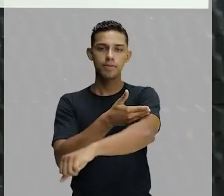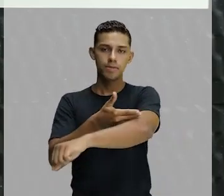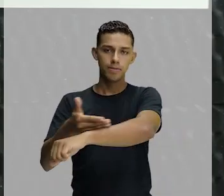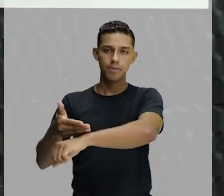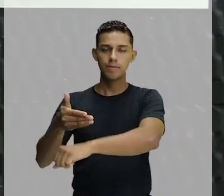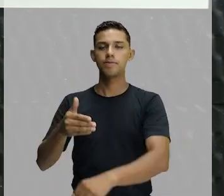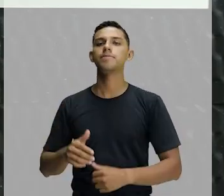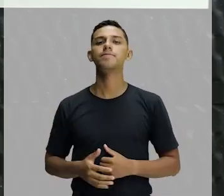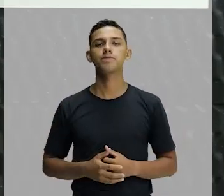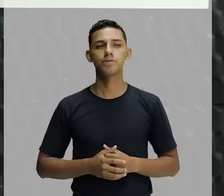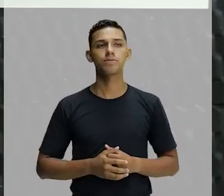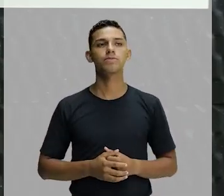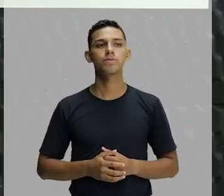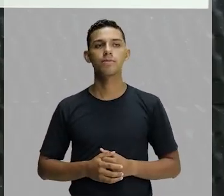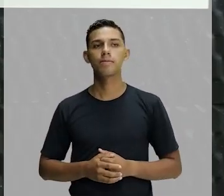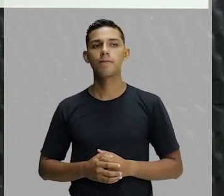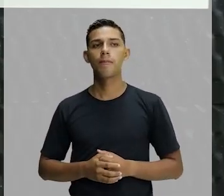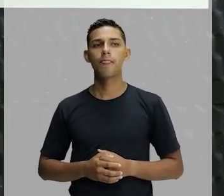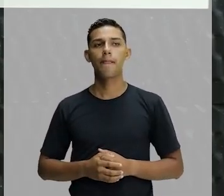fenótipo branco.